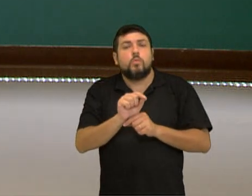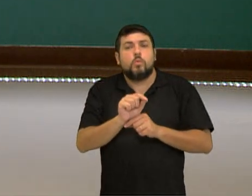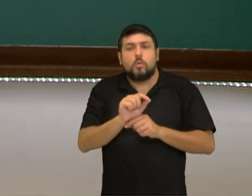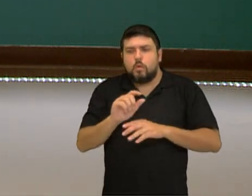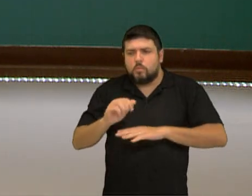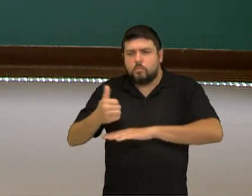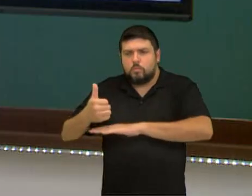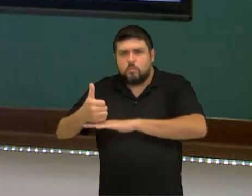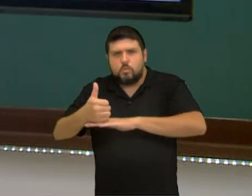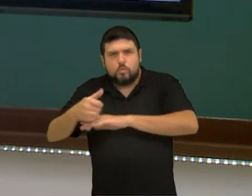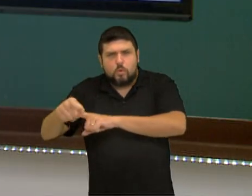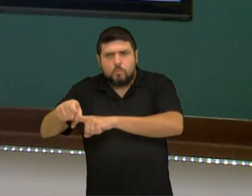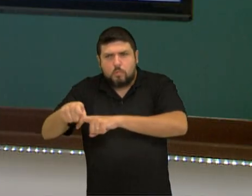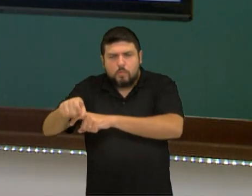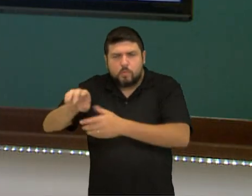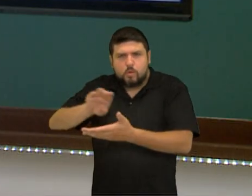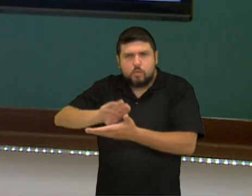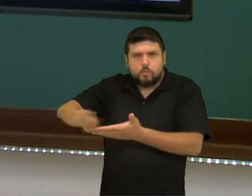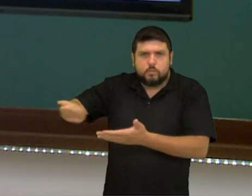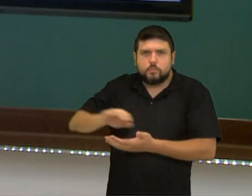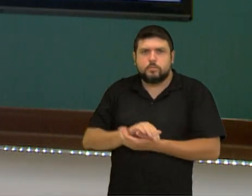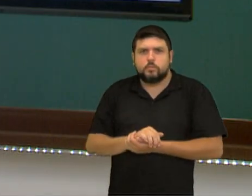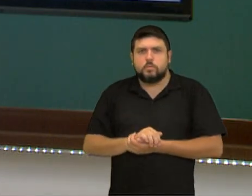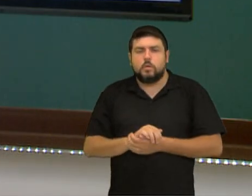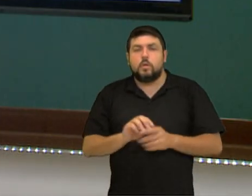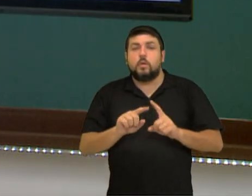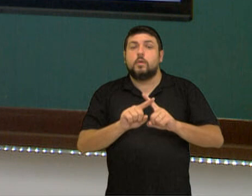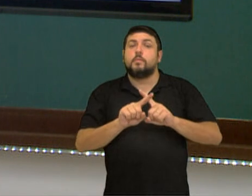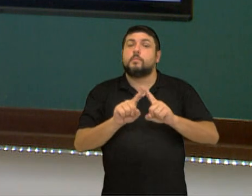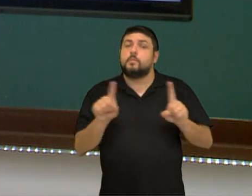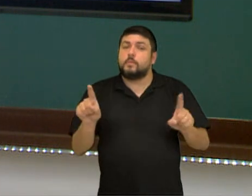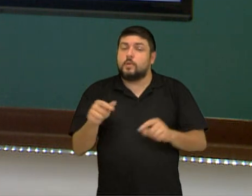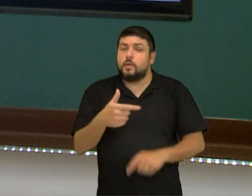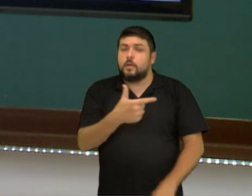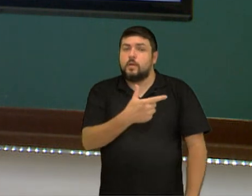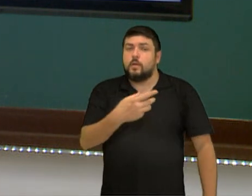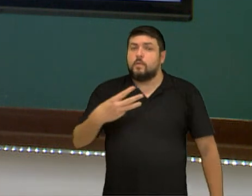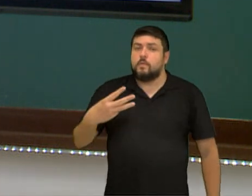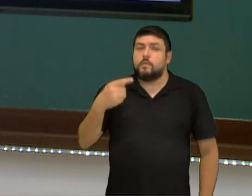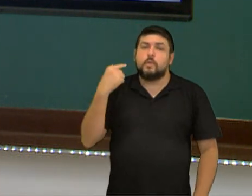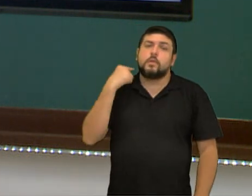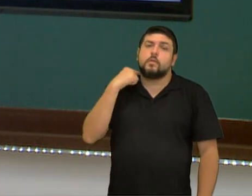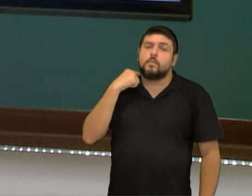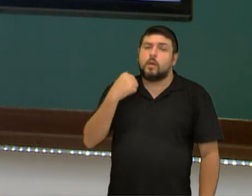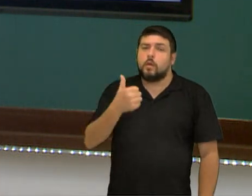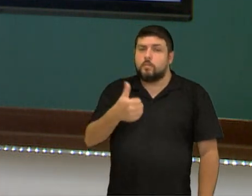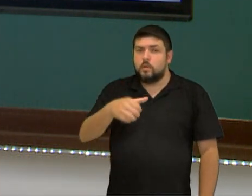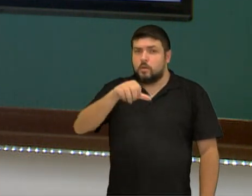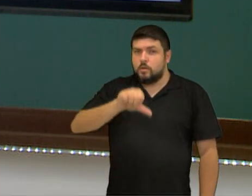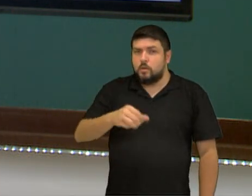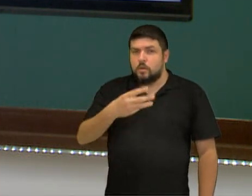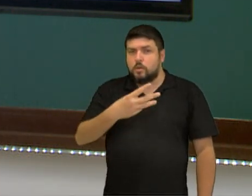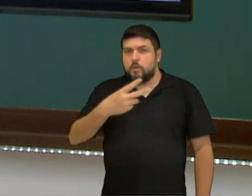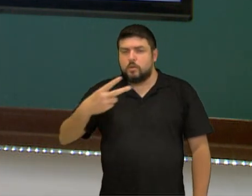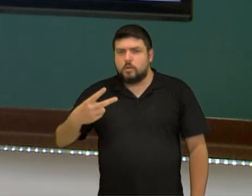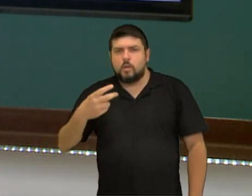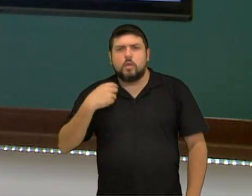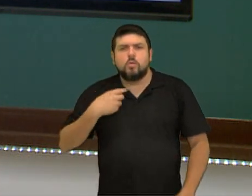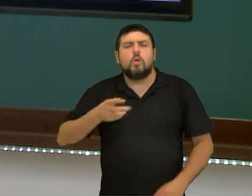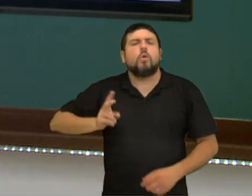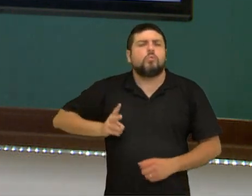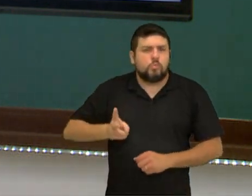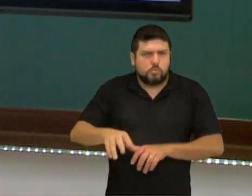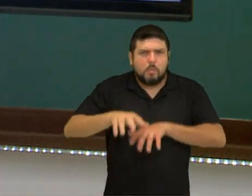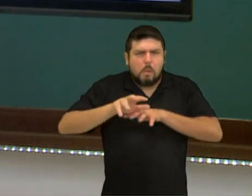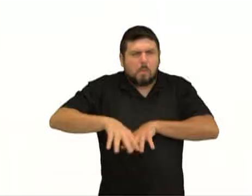oligarquias. Mas, no dia 23 de maio de 1932, protestos continuaram a acontecer